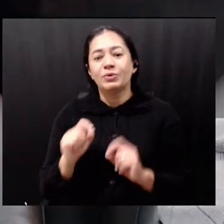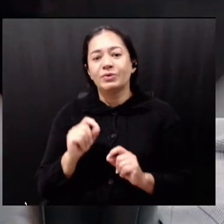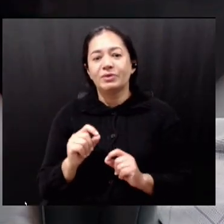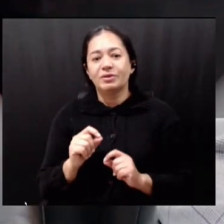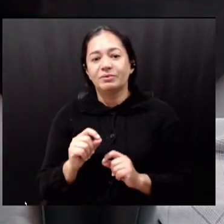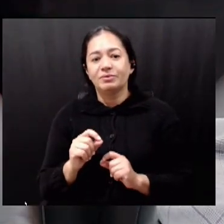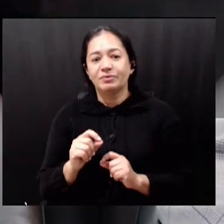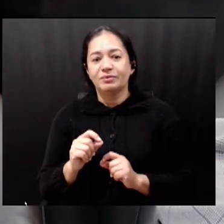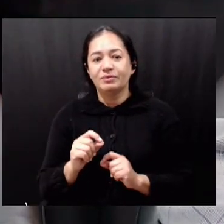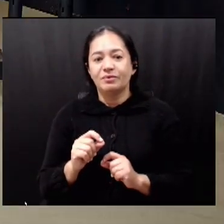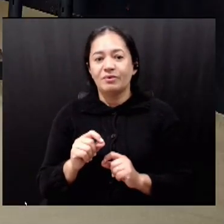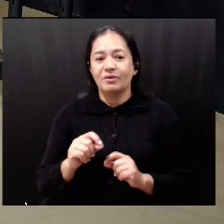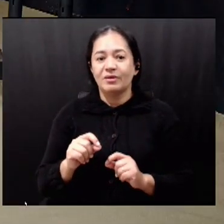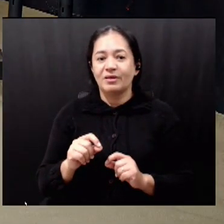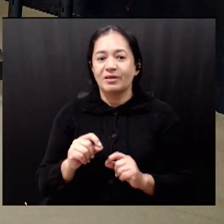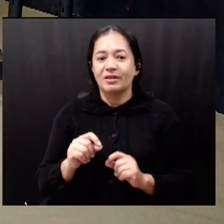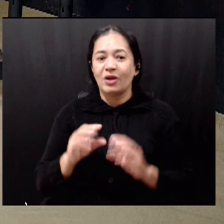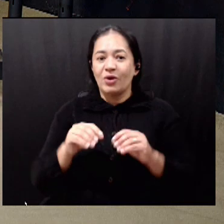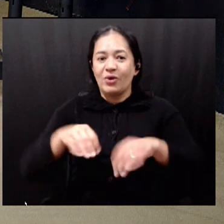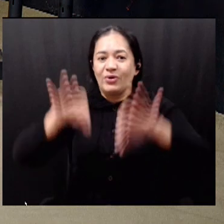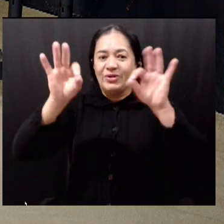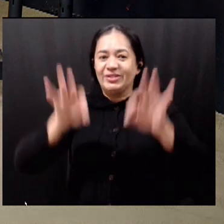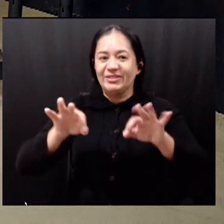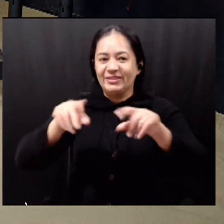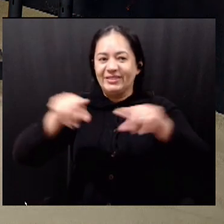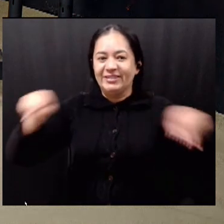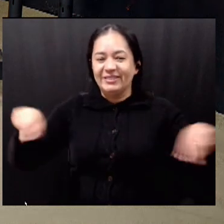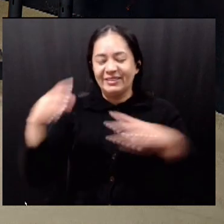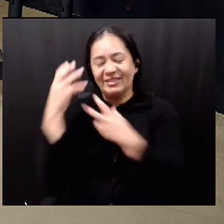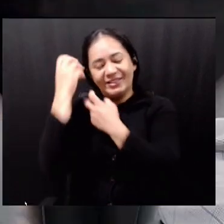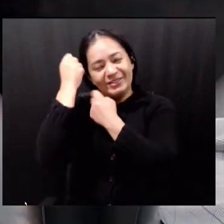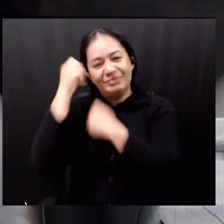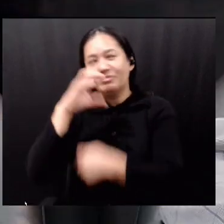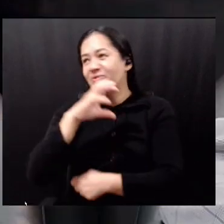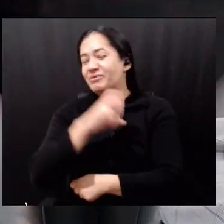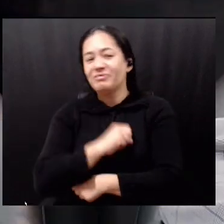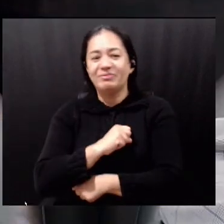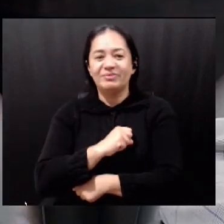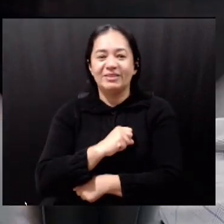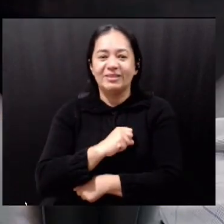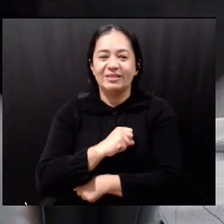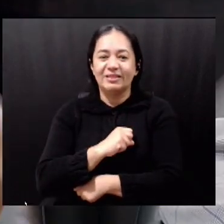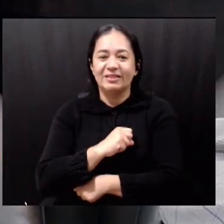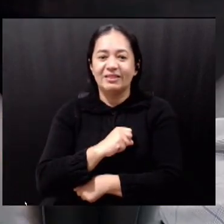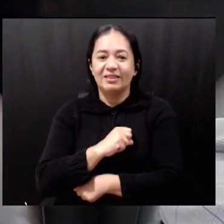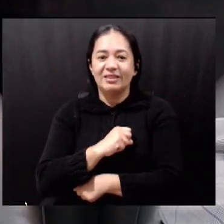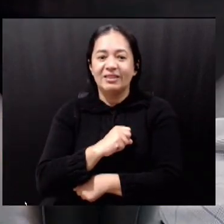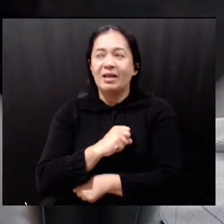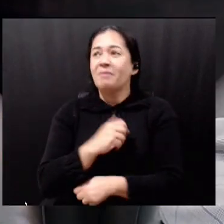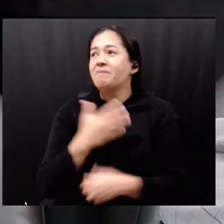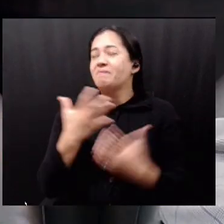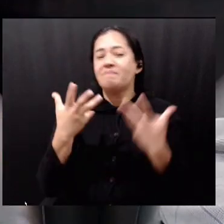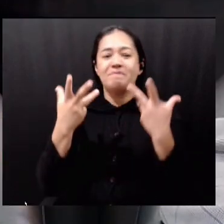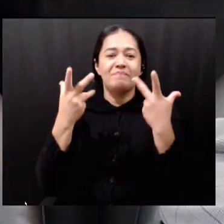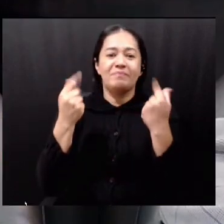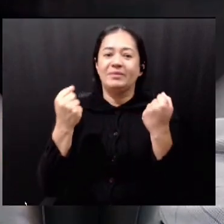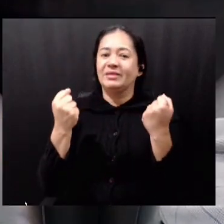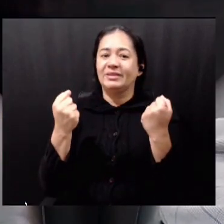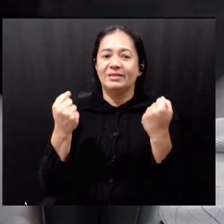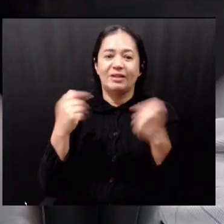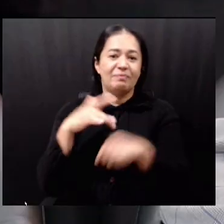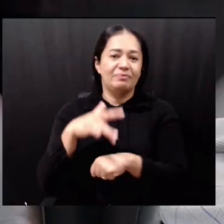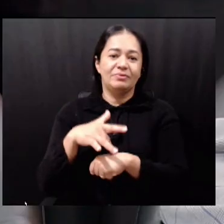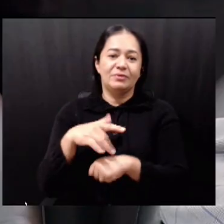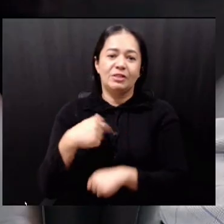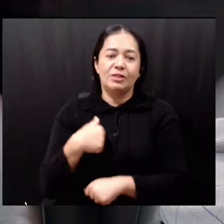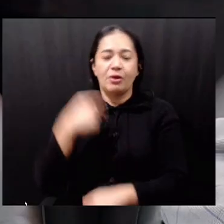na sala e dormir na sala. Adoro! Gente, isso pra mim, assim, é uma quebra de rotina absurda. Então eu fico pensando, a criança,